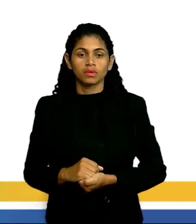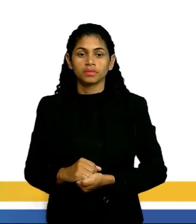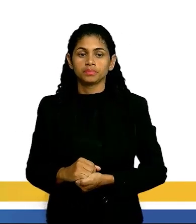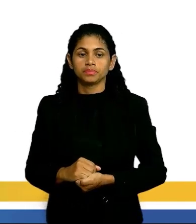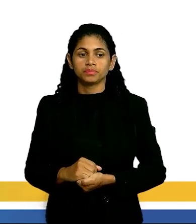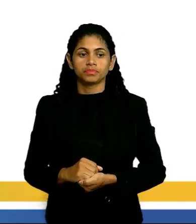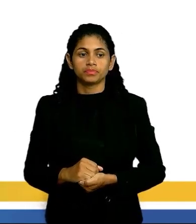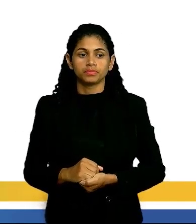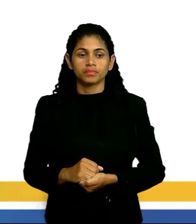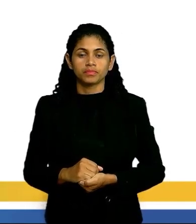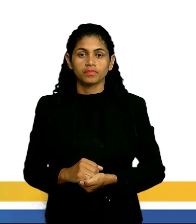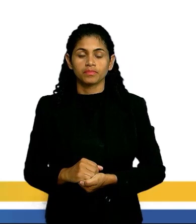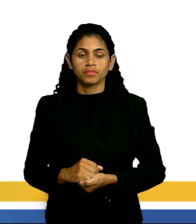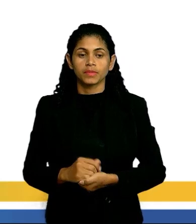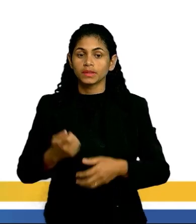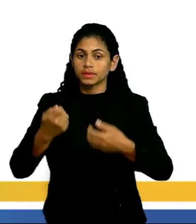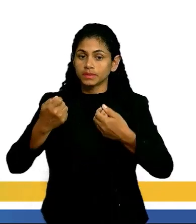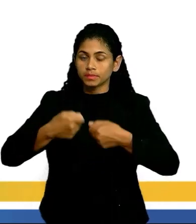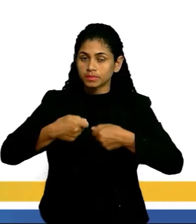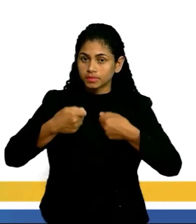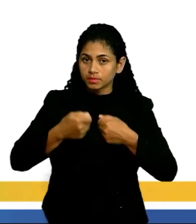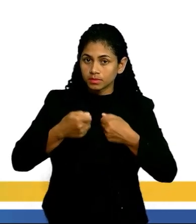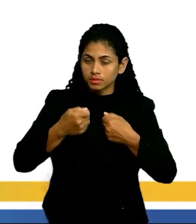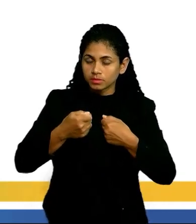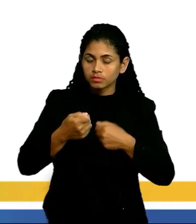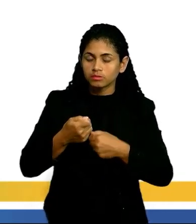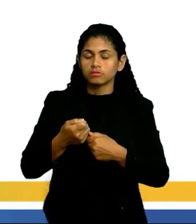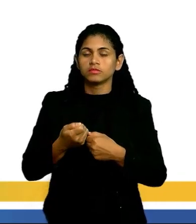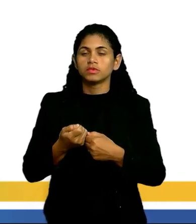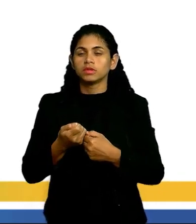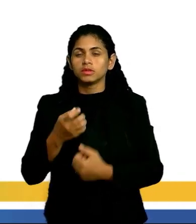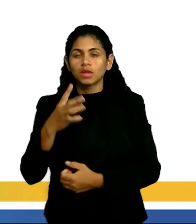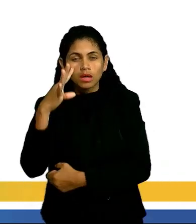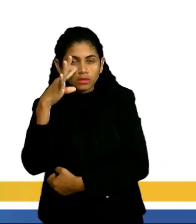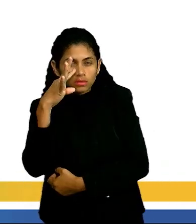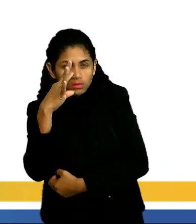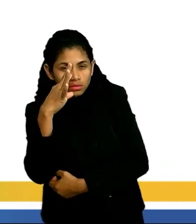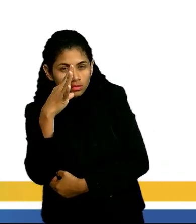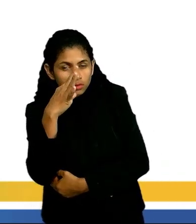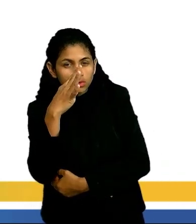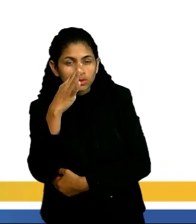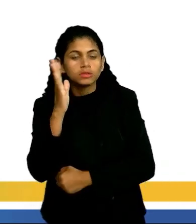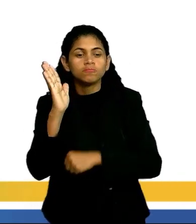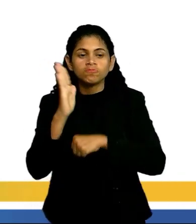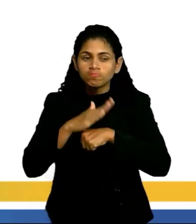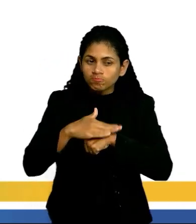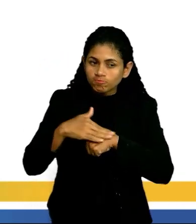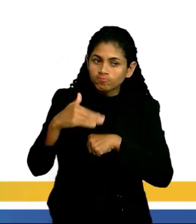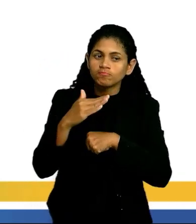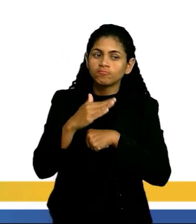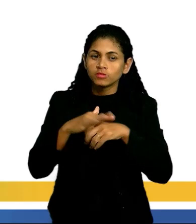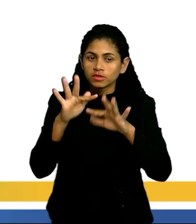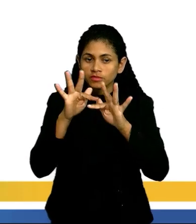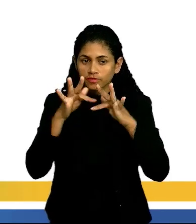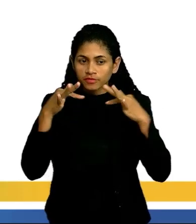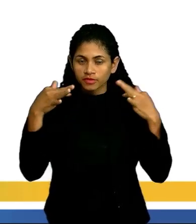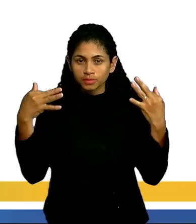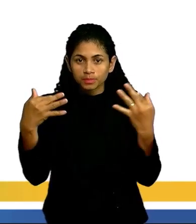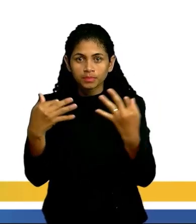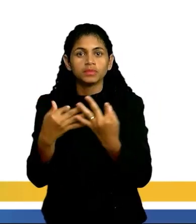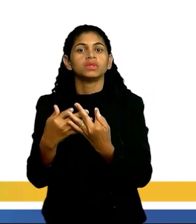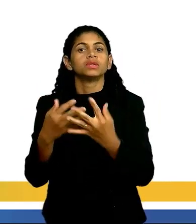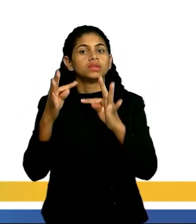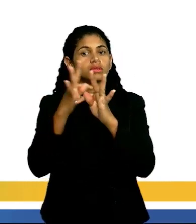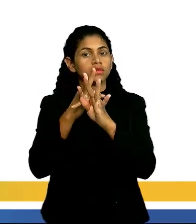falei. Tá? Então preciso que vocês deem uma olhada com carinho nas famílias da tabela periódica e entendam esses